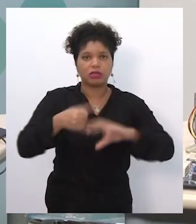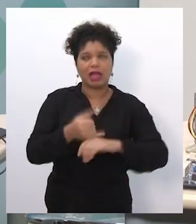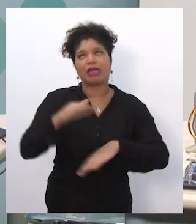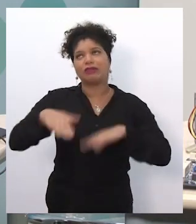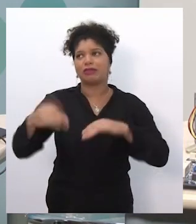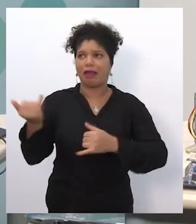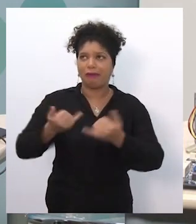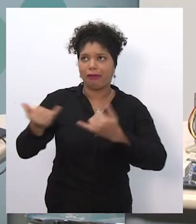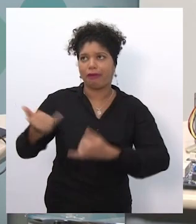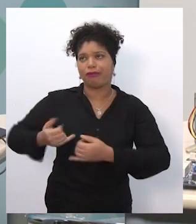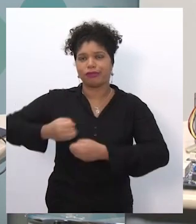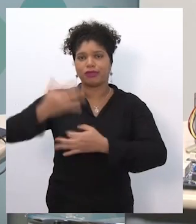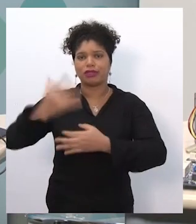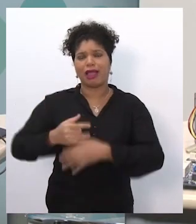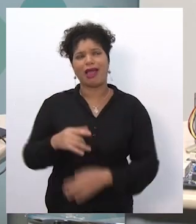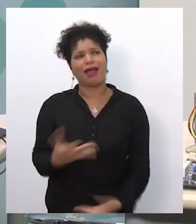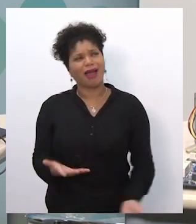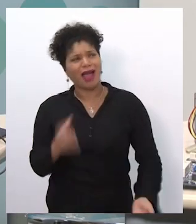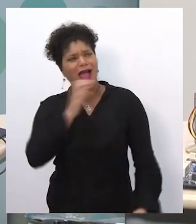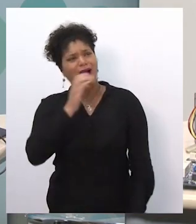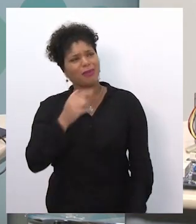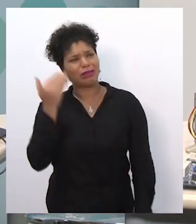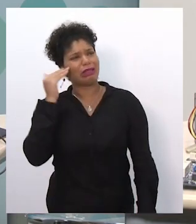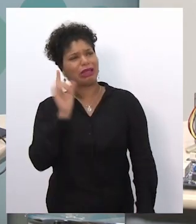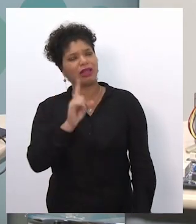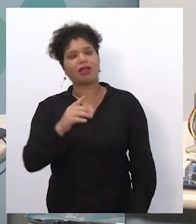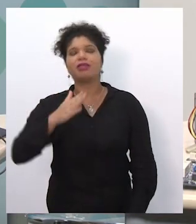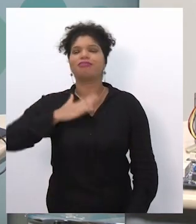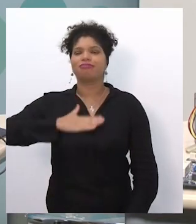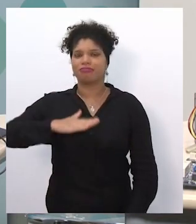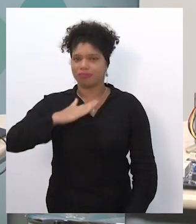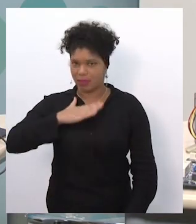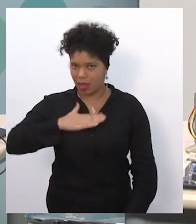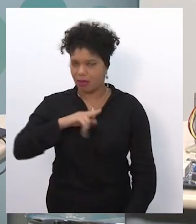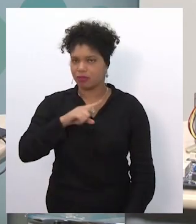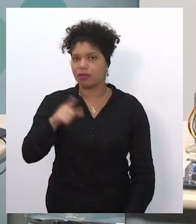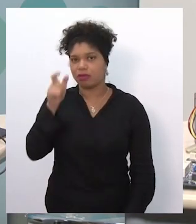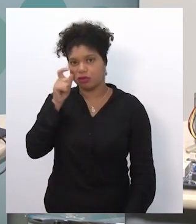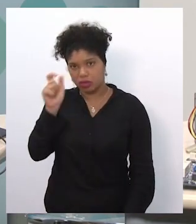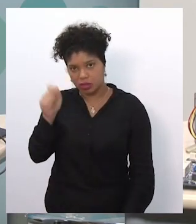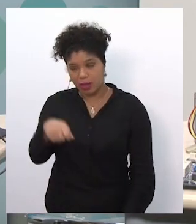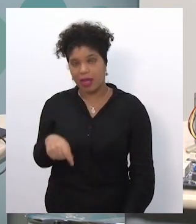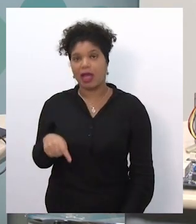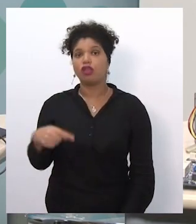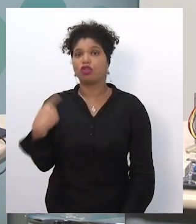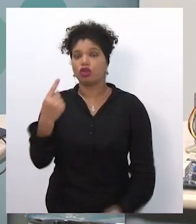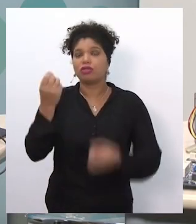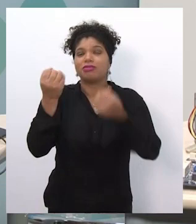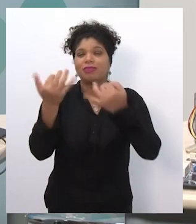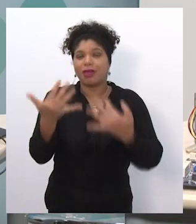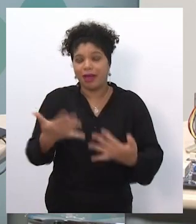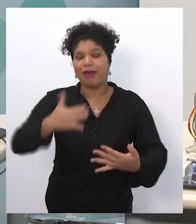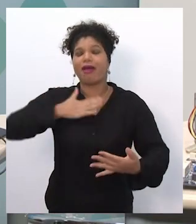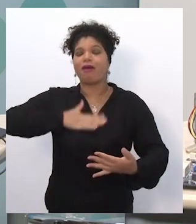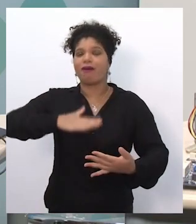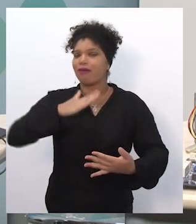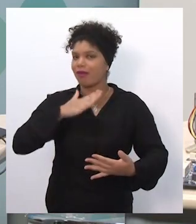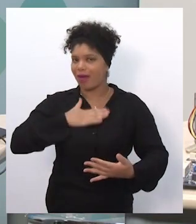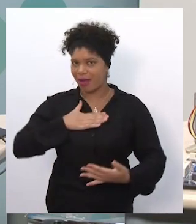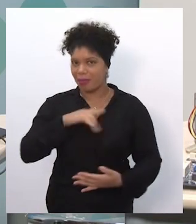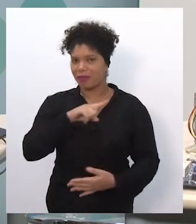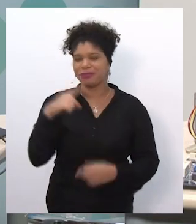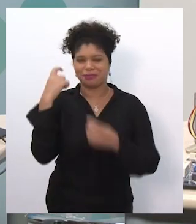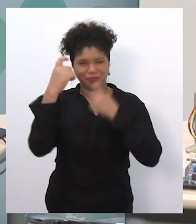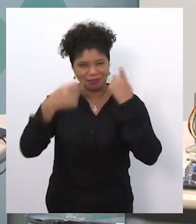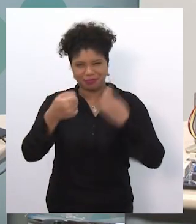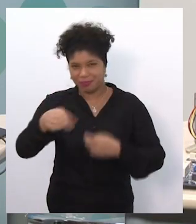para entender. Então, fiquem tranquilos, assistam com calma. Os meninos aqui vão falar super tranquilos. E aí a gente, se